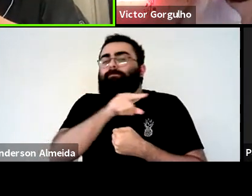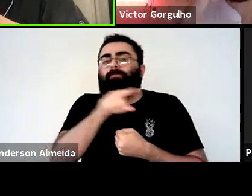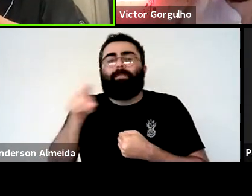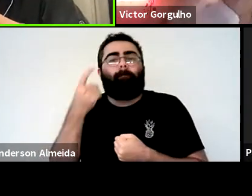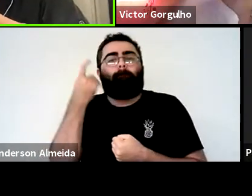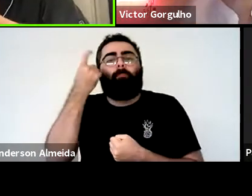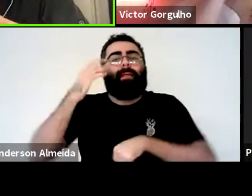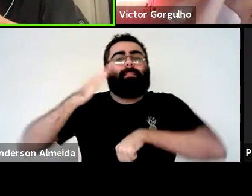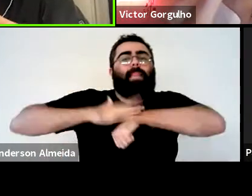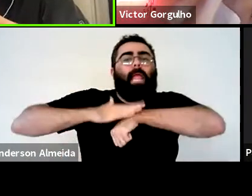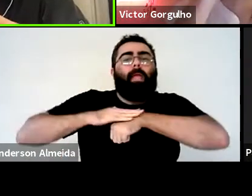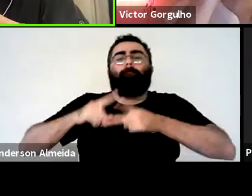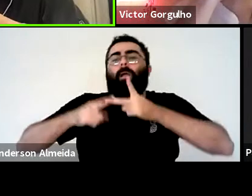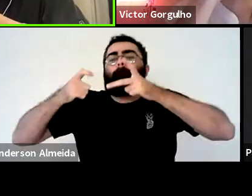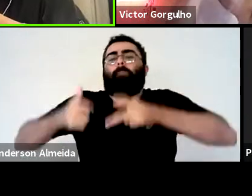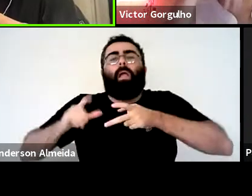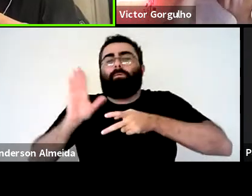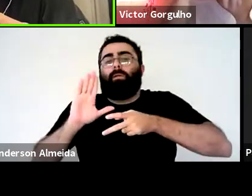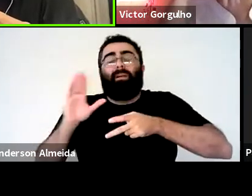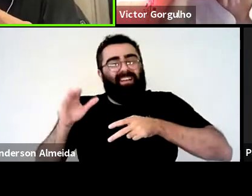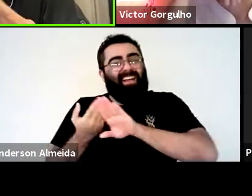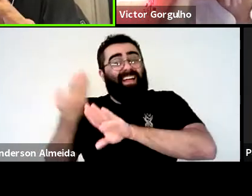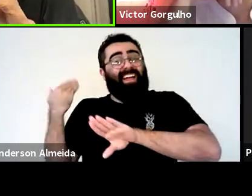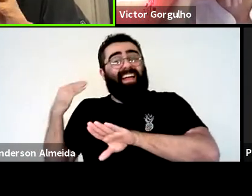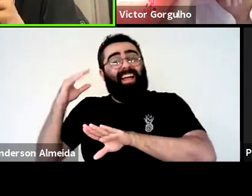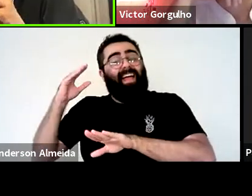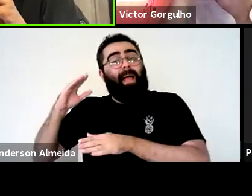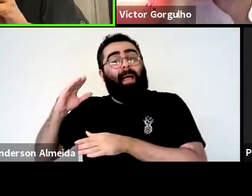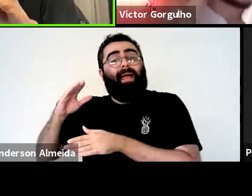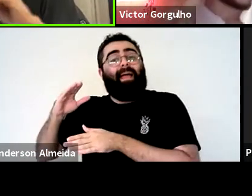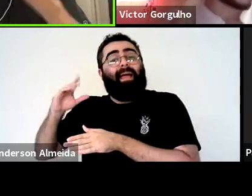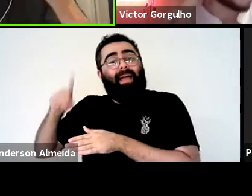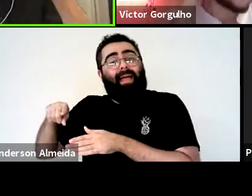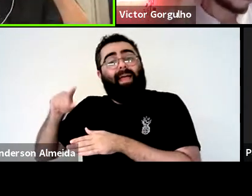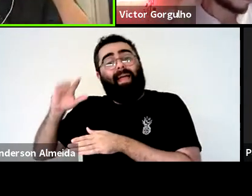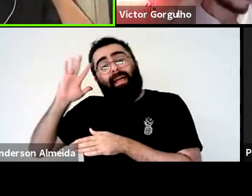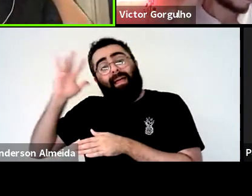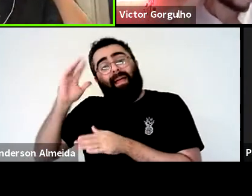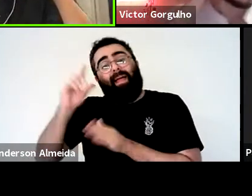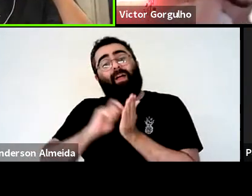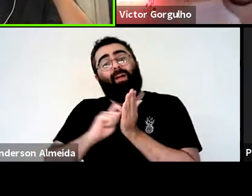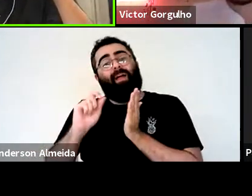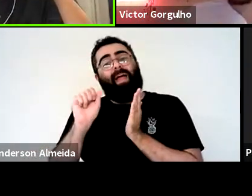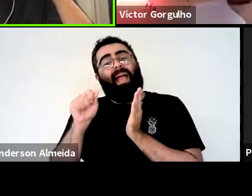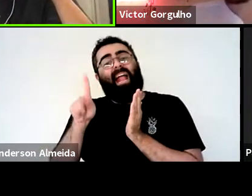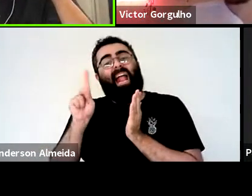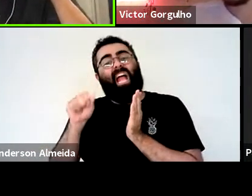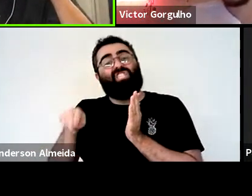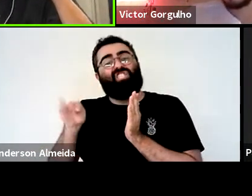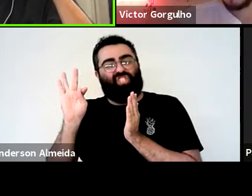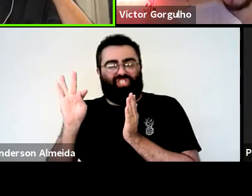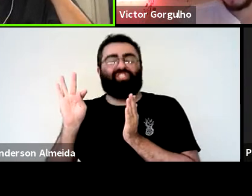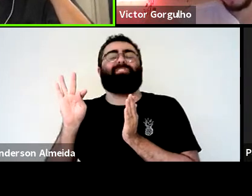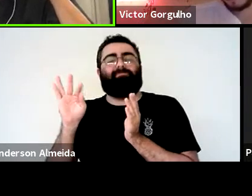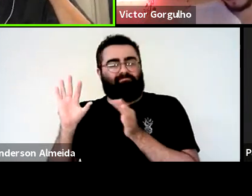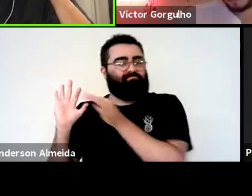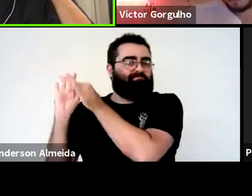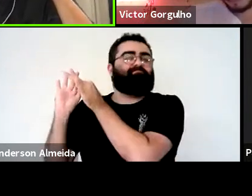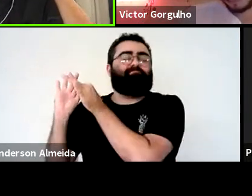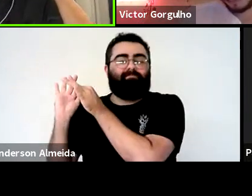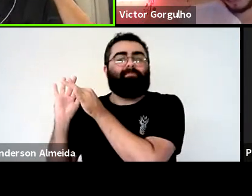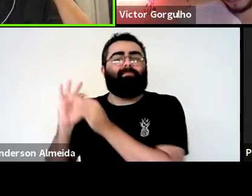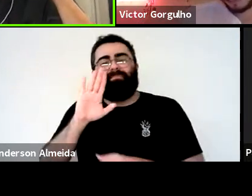do kantianismo, a partir do Kant. E aí, só para terminar, por acaso, outro dia eu faço umas coisas